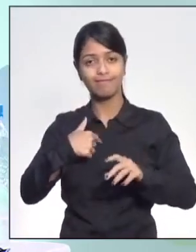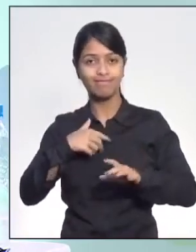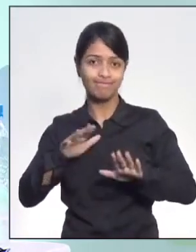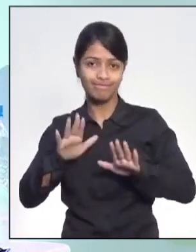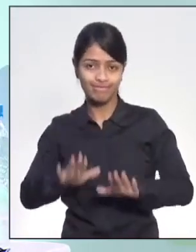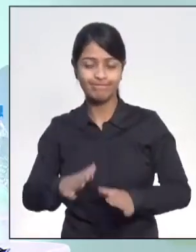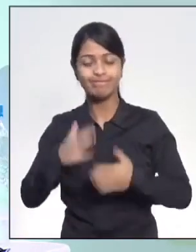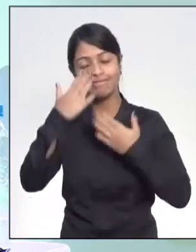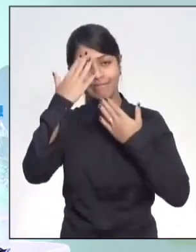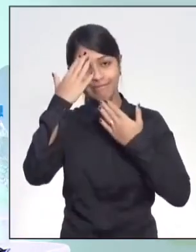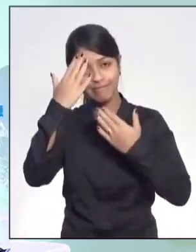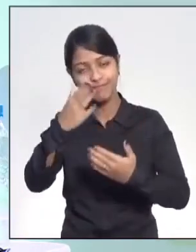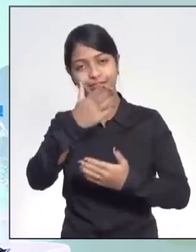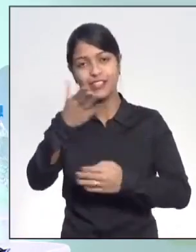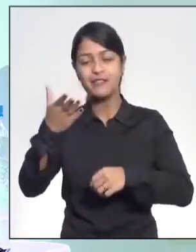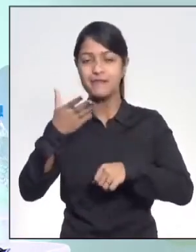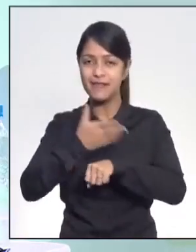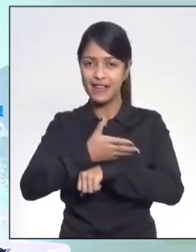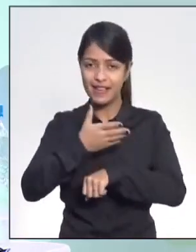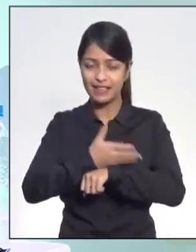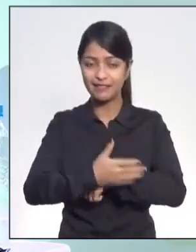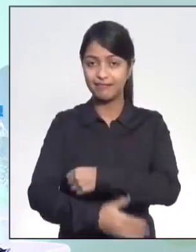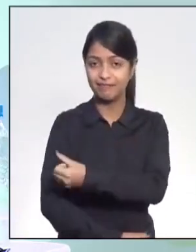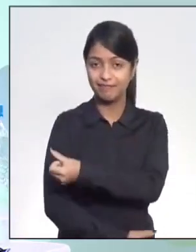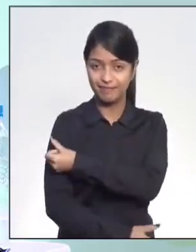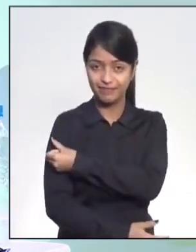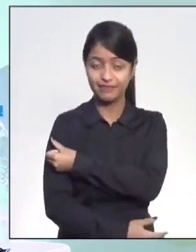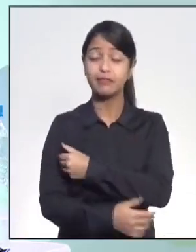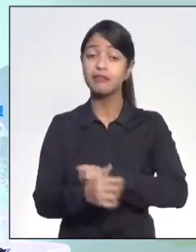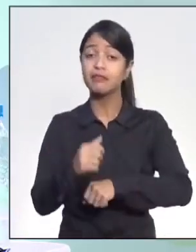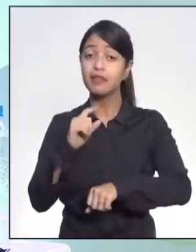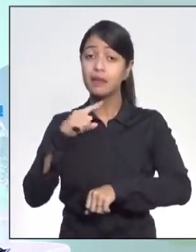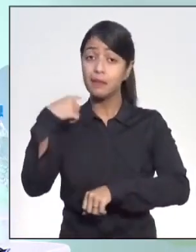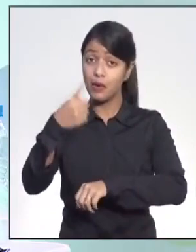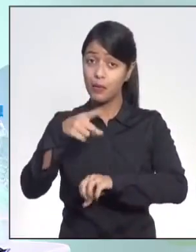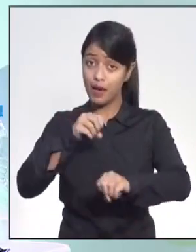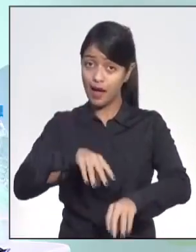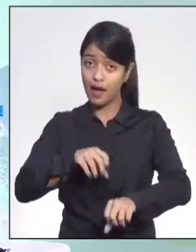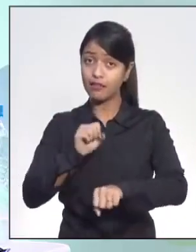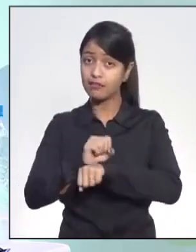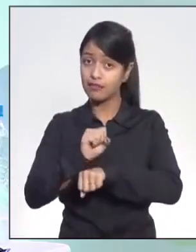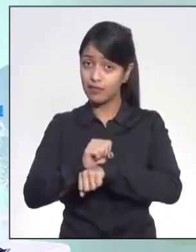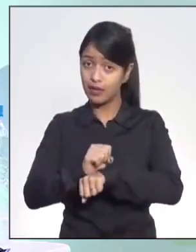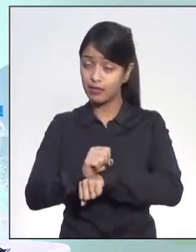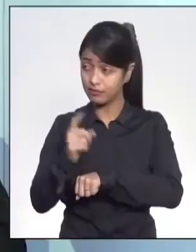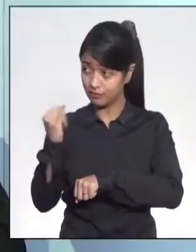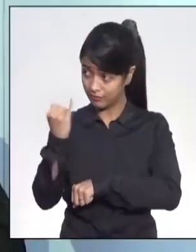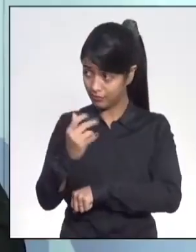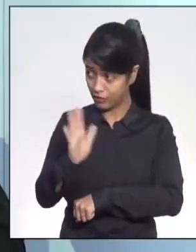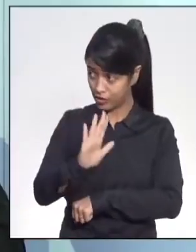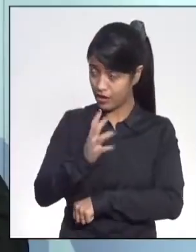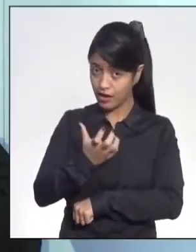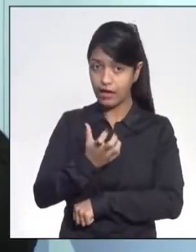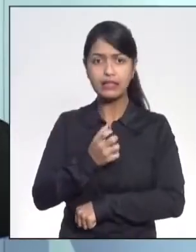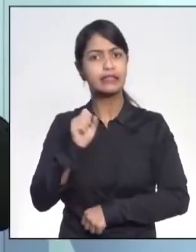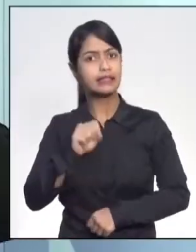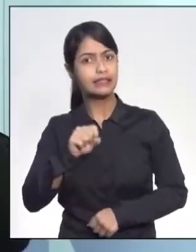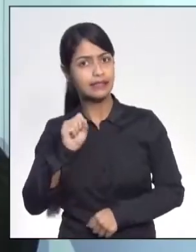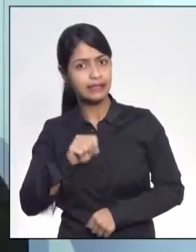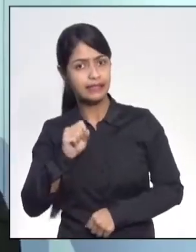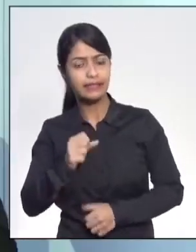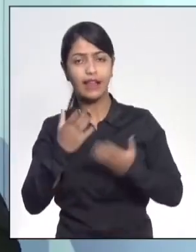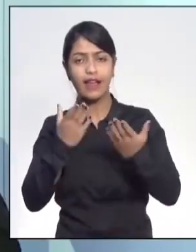agradeço a participação dos alunos do 6º ano. Espero vocês na próxima aula. Quer se despedir, professor Carlos? Sim,